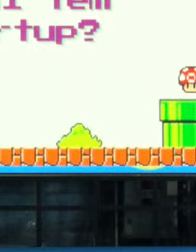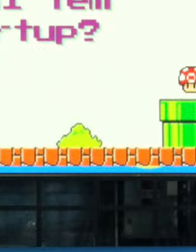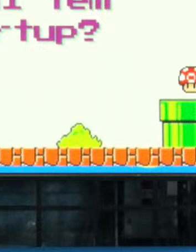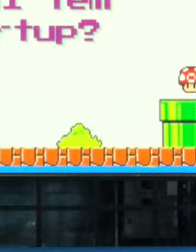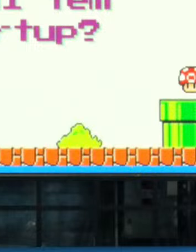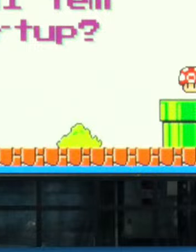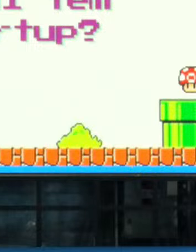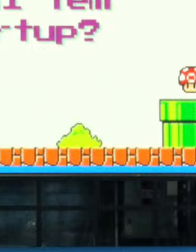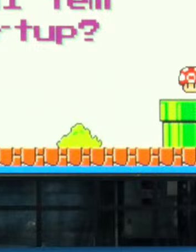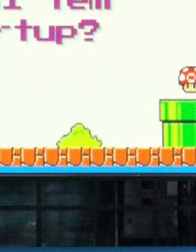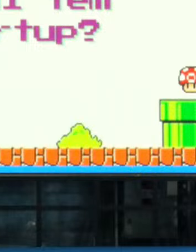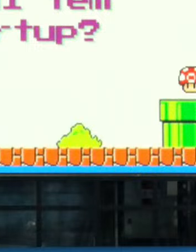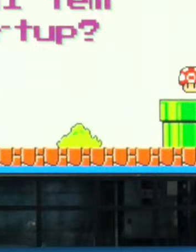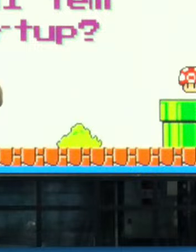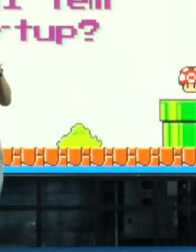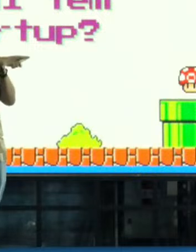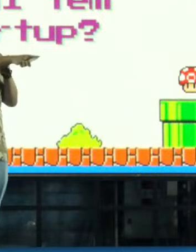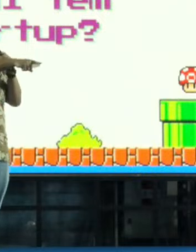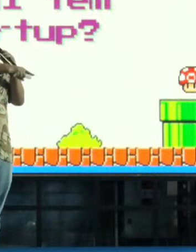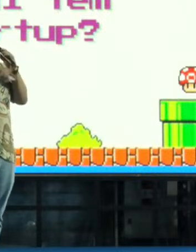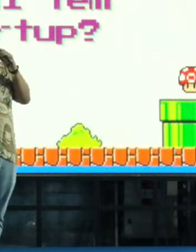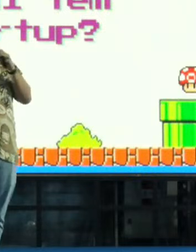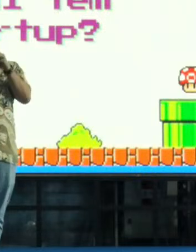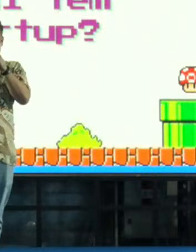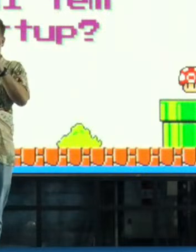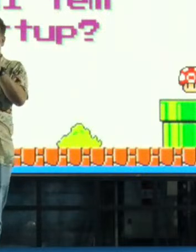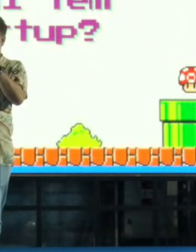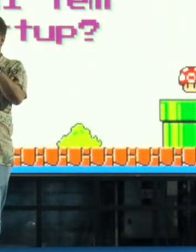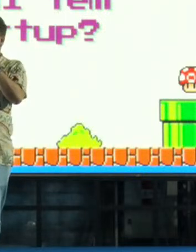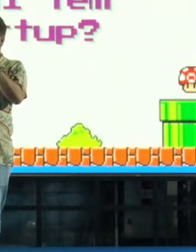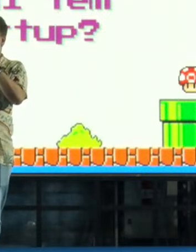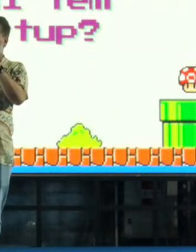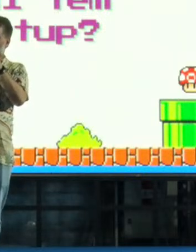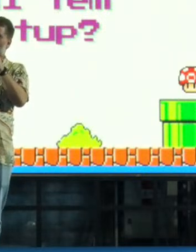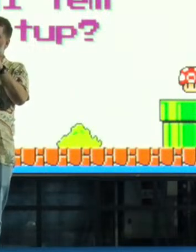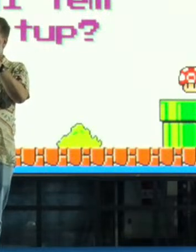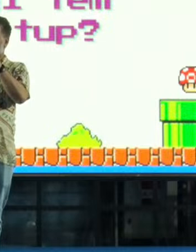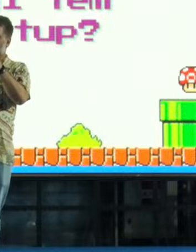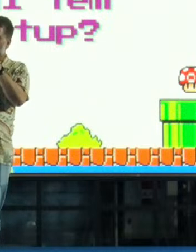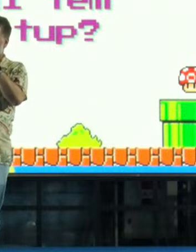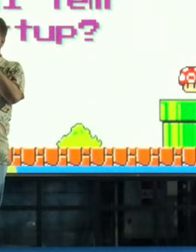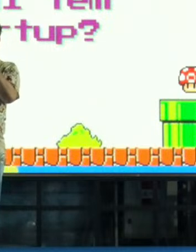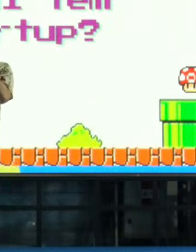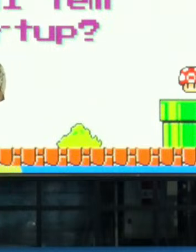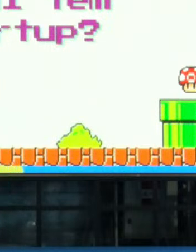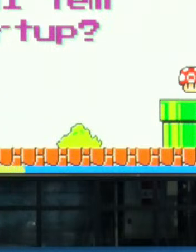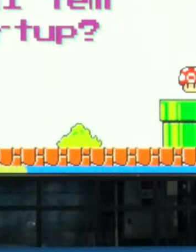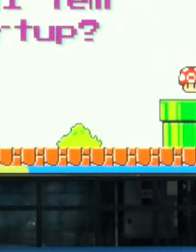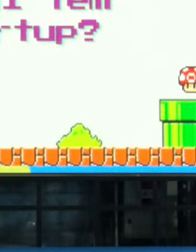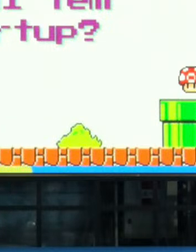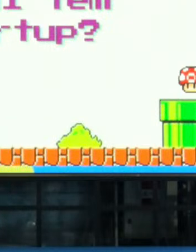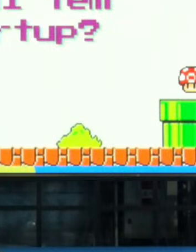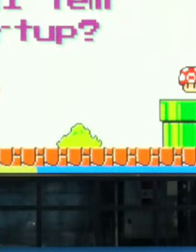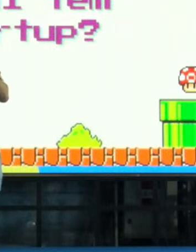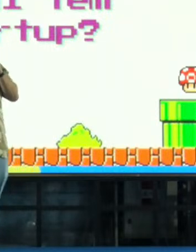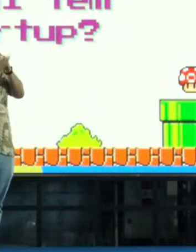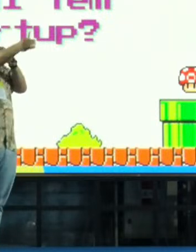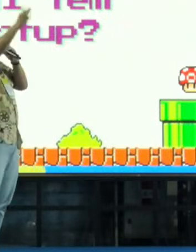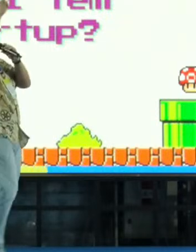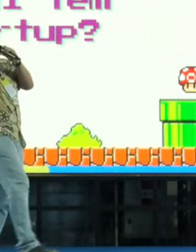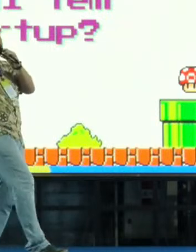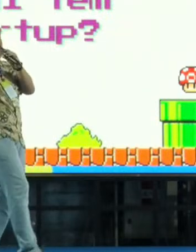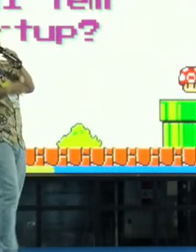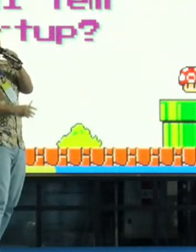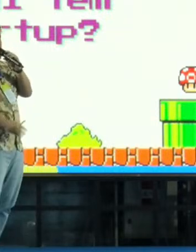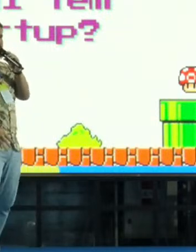Alguém aqui tem uma startup ou quer criar uma startup, sonha criar o próprio negócio e tal? Pronto, vai